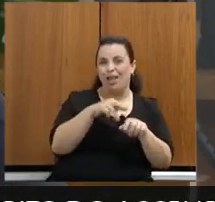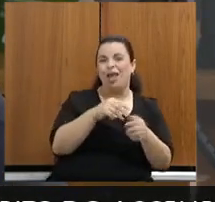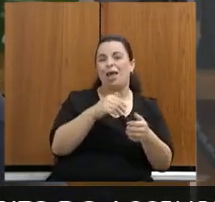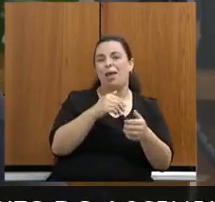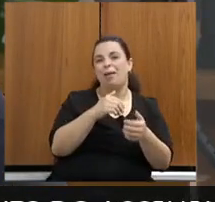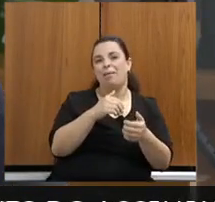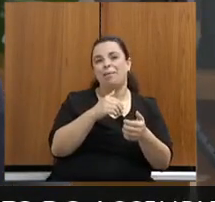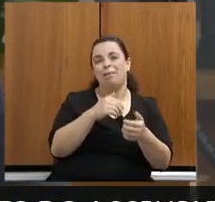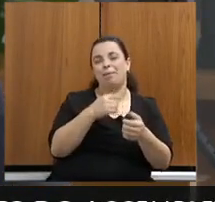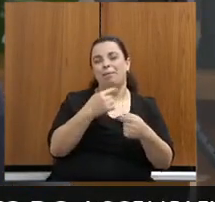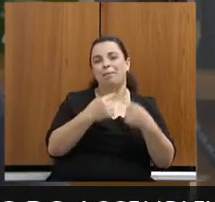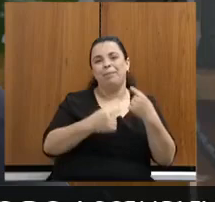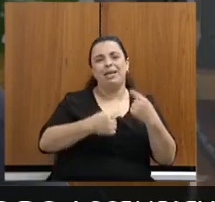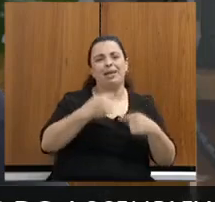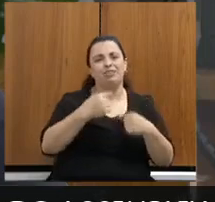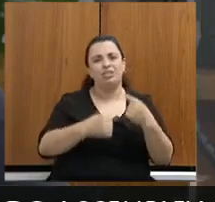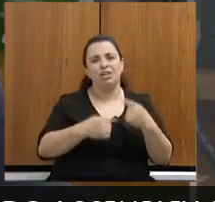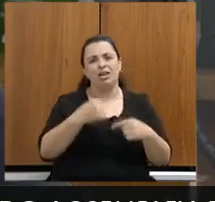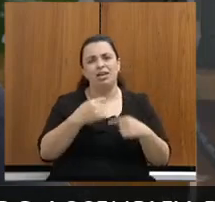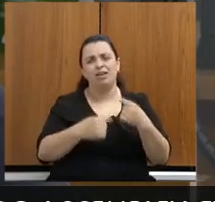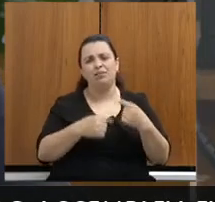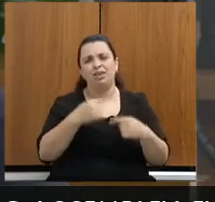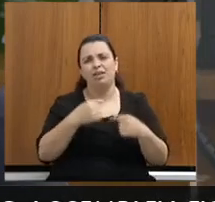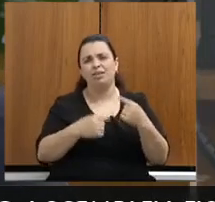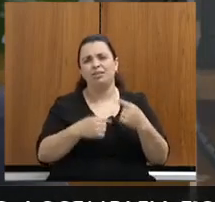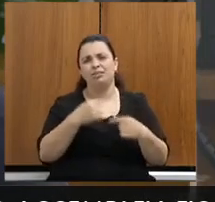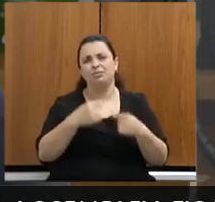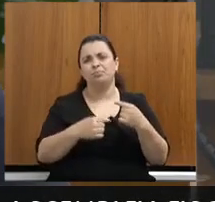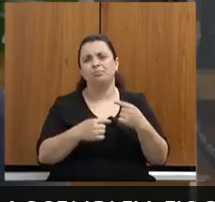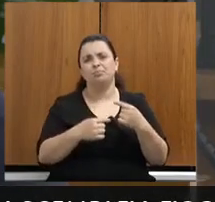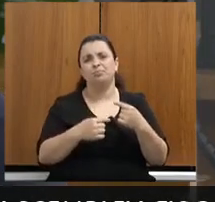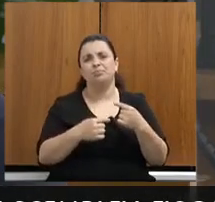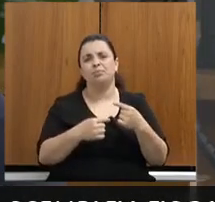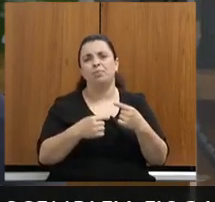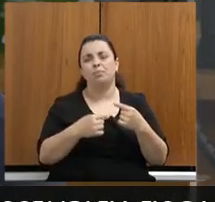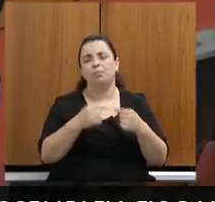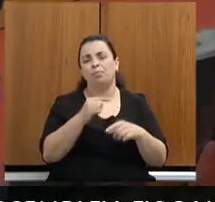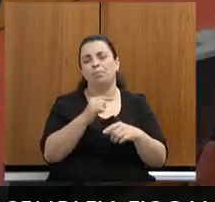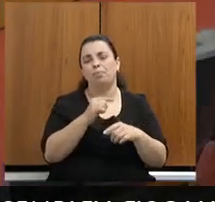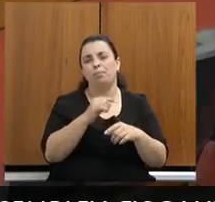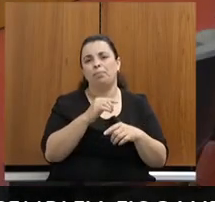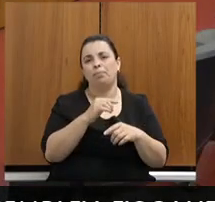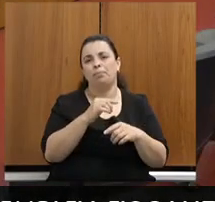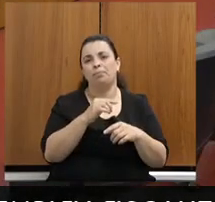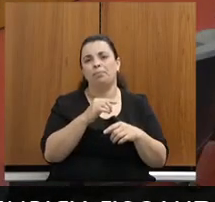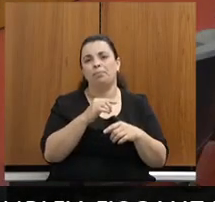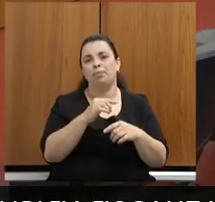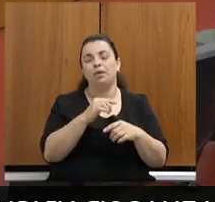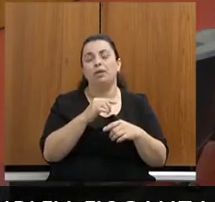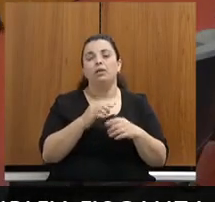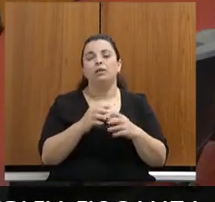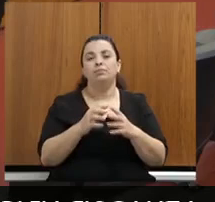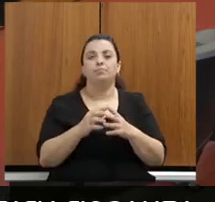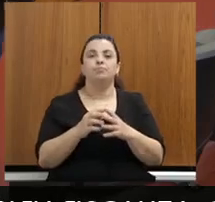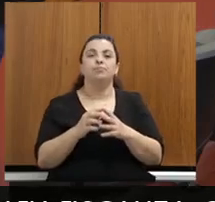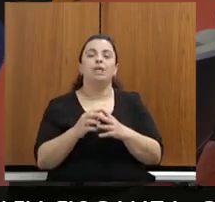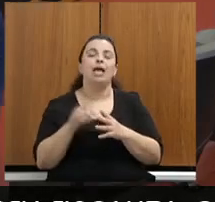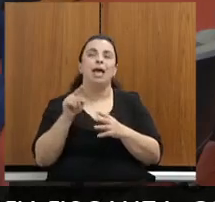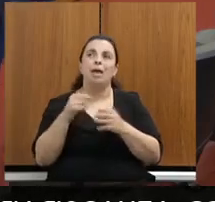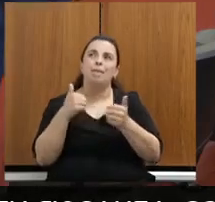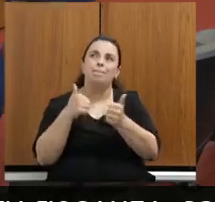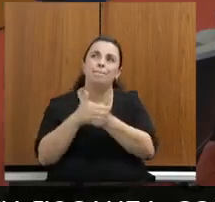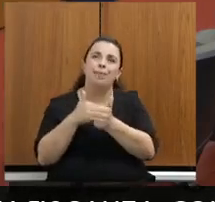mesmos A Cabana do pai tomar é chega na vila oeste que na verdade é a grande Cabana né ela faz parte da grande acabando